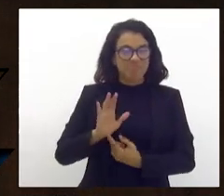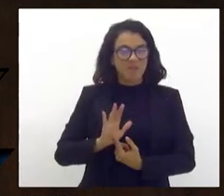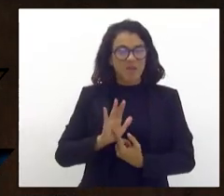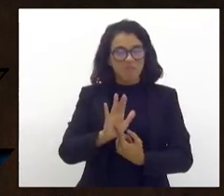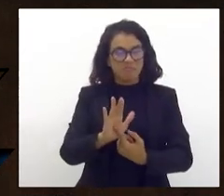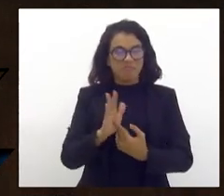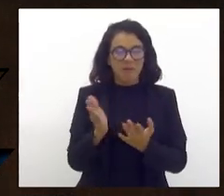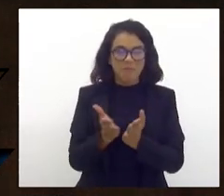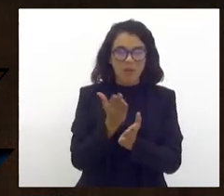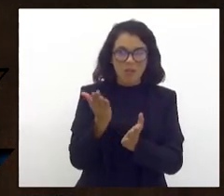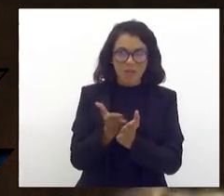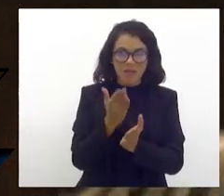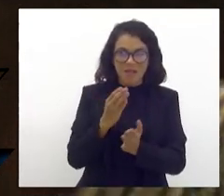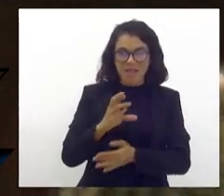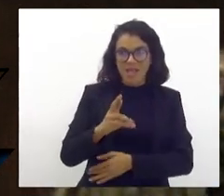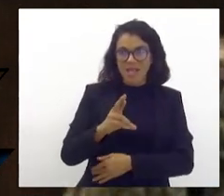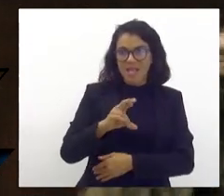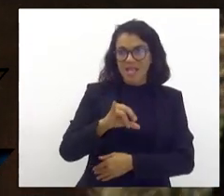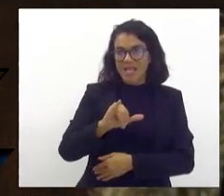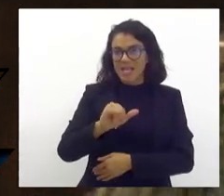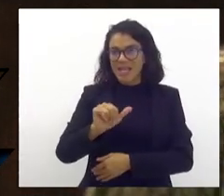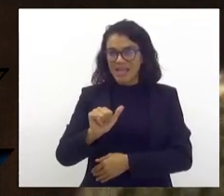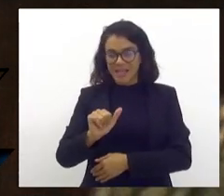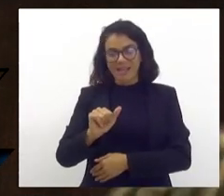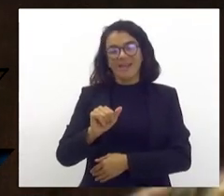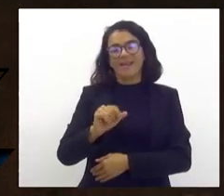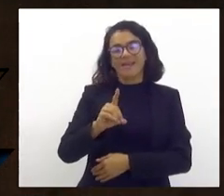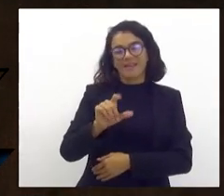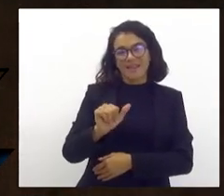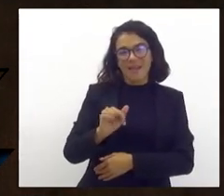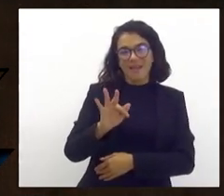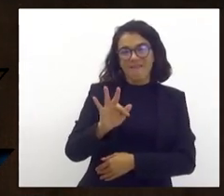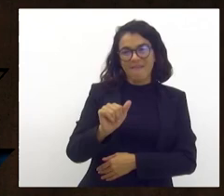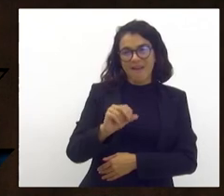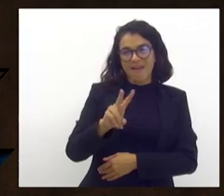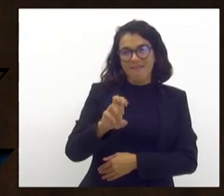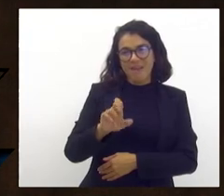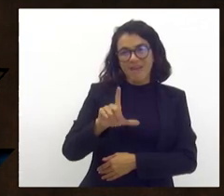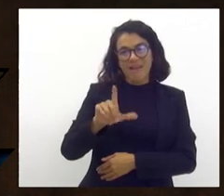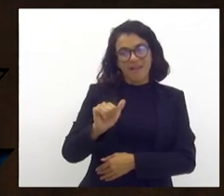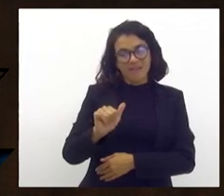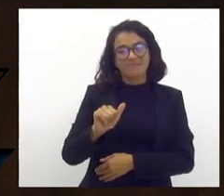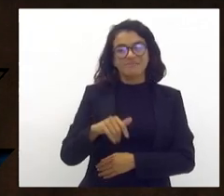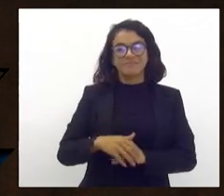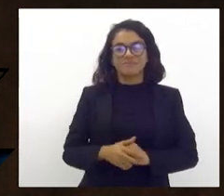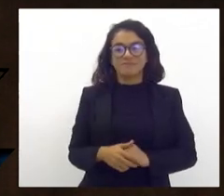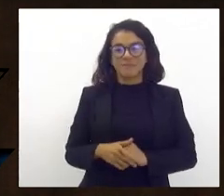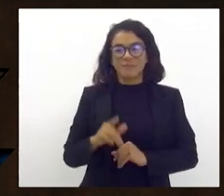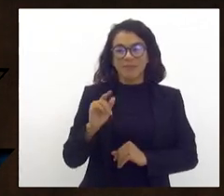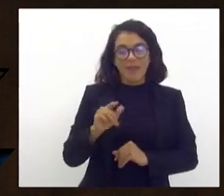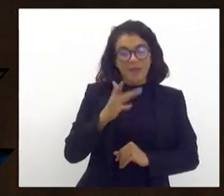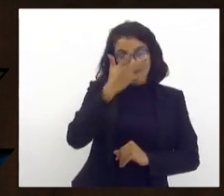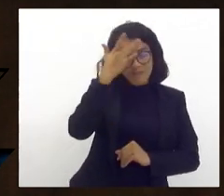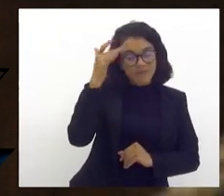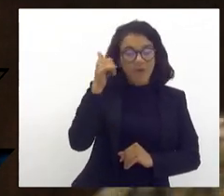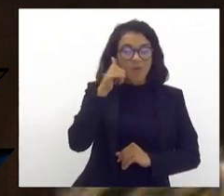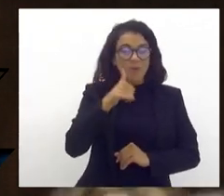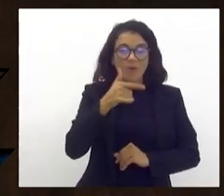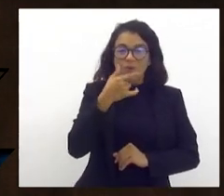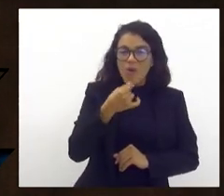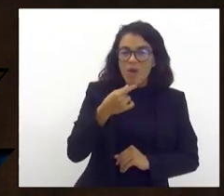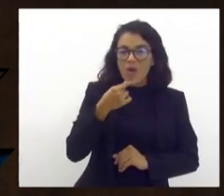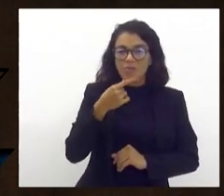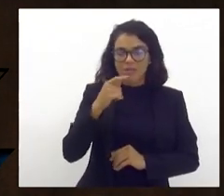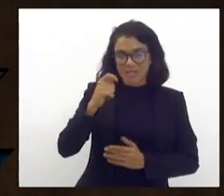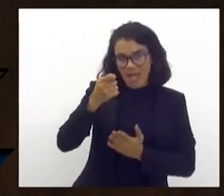o meu livro Cria da Favela em uma das edições da FLUP. Ou seja, aqueles e aquelas que estão na favela